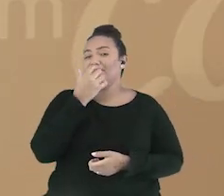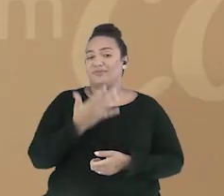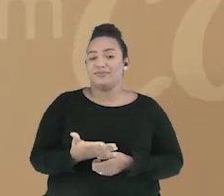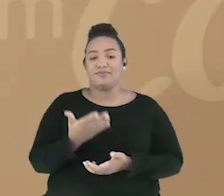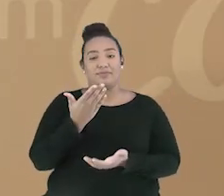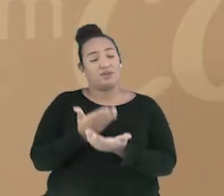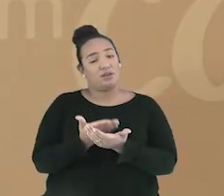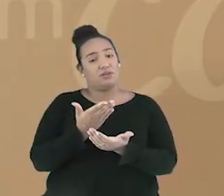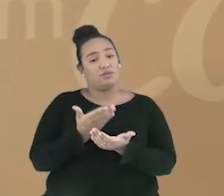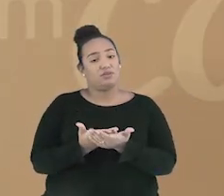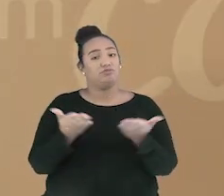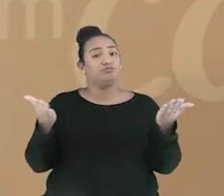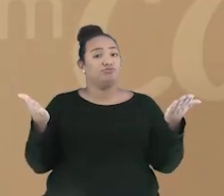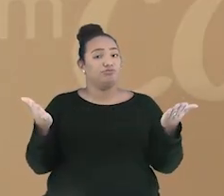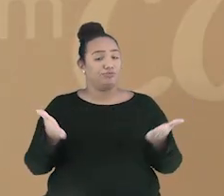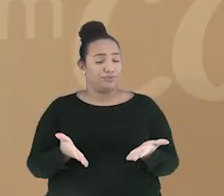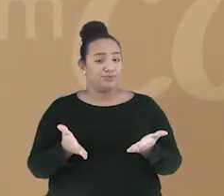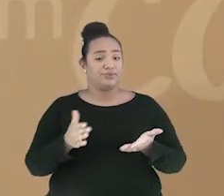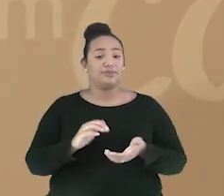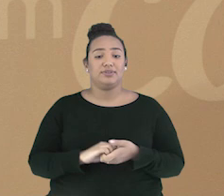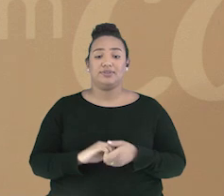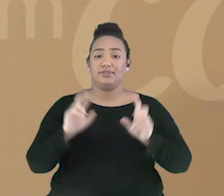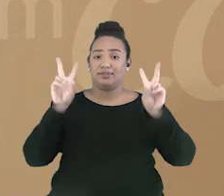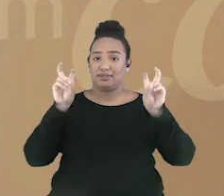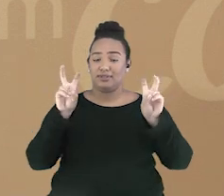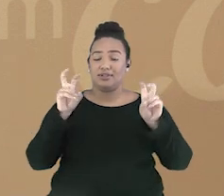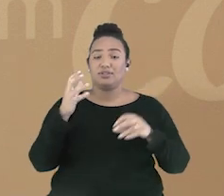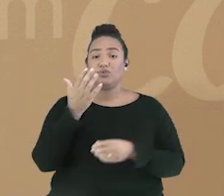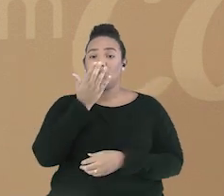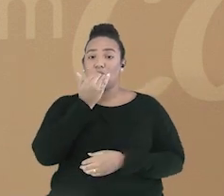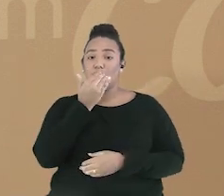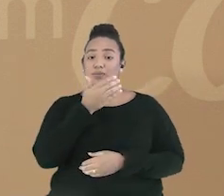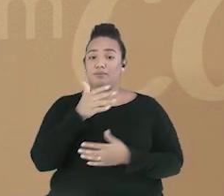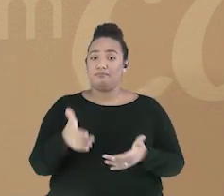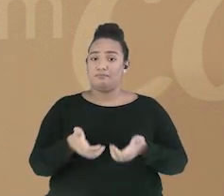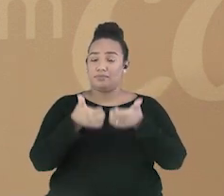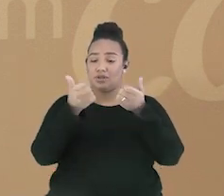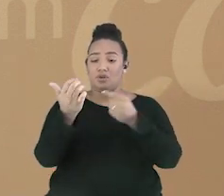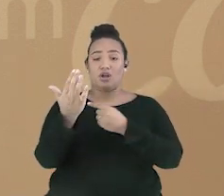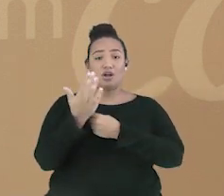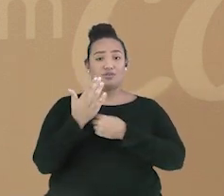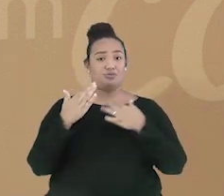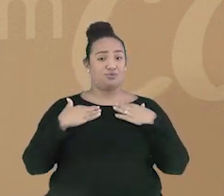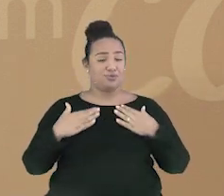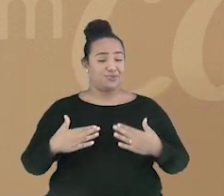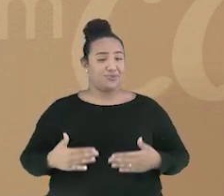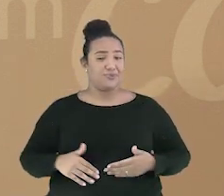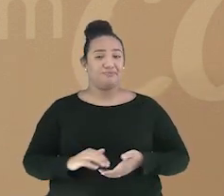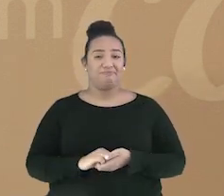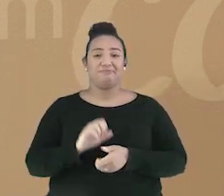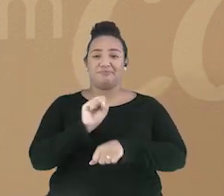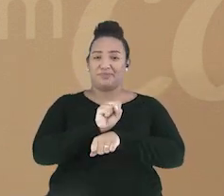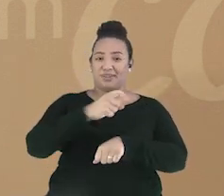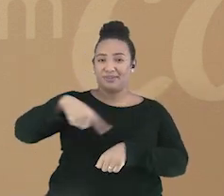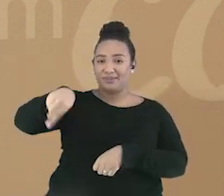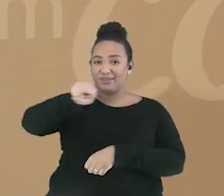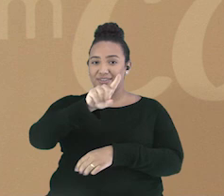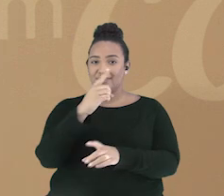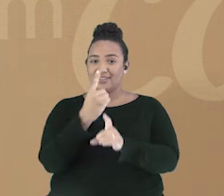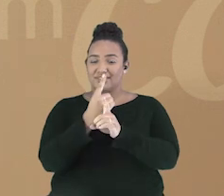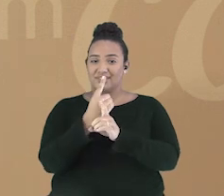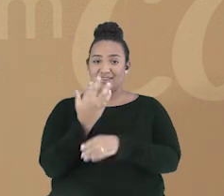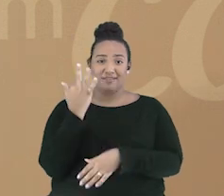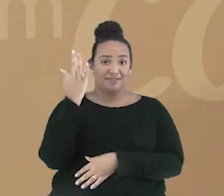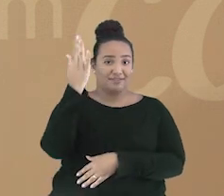foi a nossa aula de hoje sobre os benefícios da alimentação saudável. Espero ver vocês na próxima